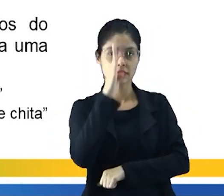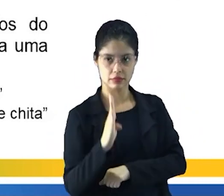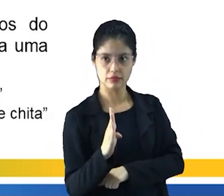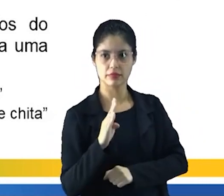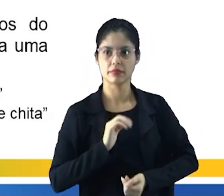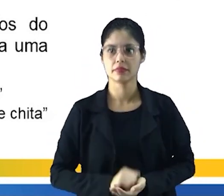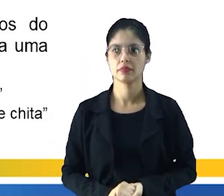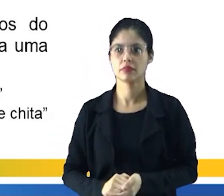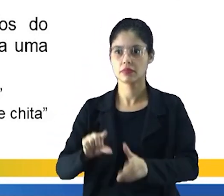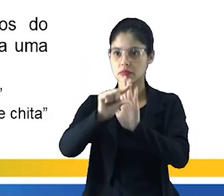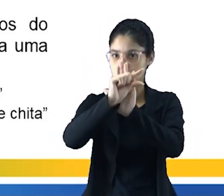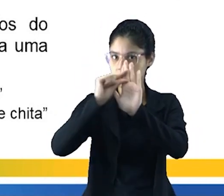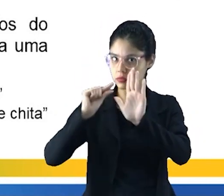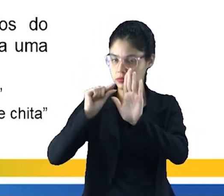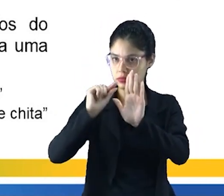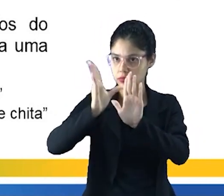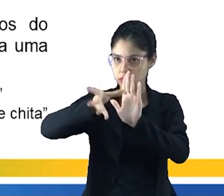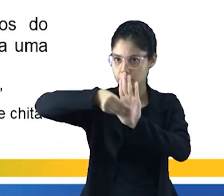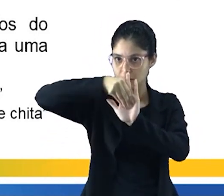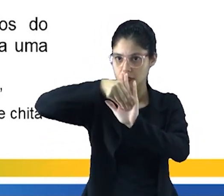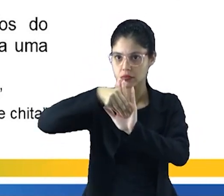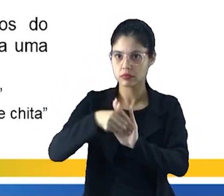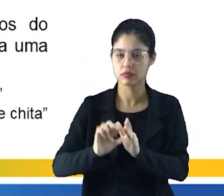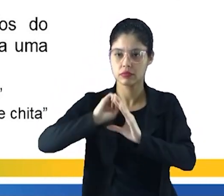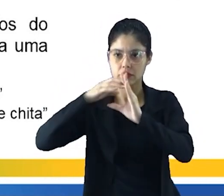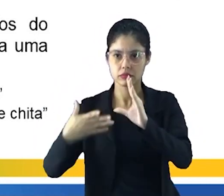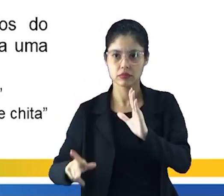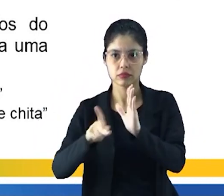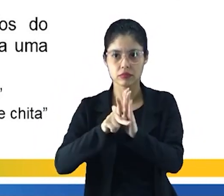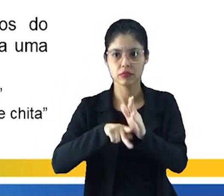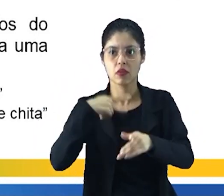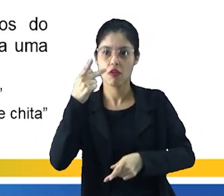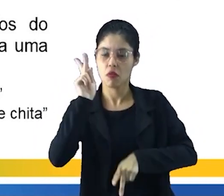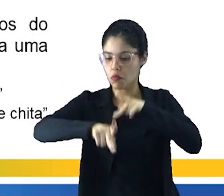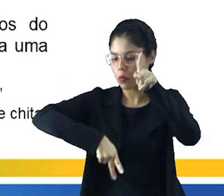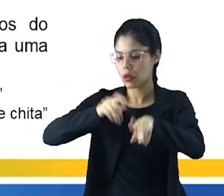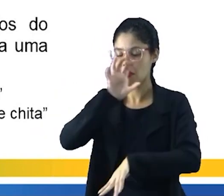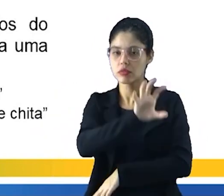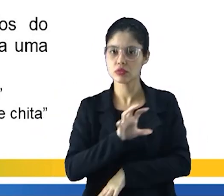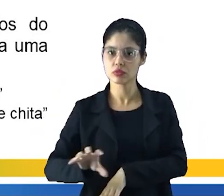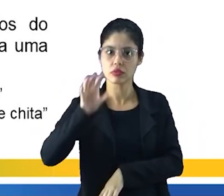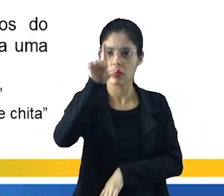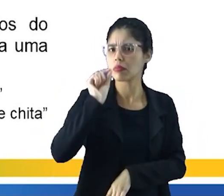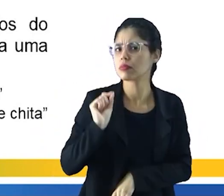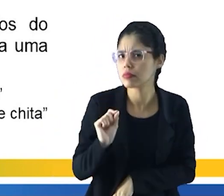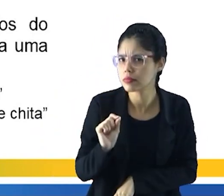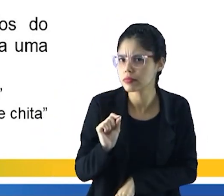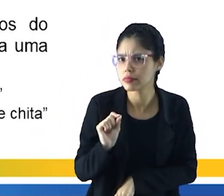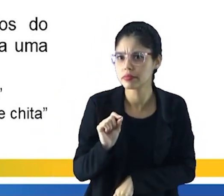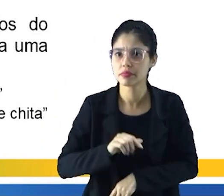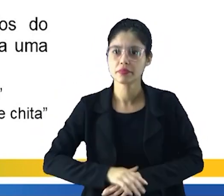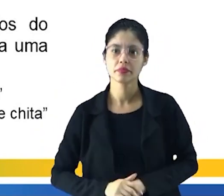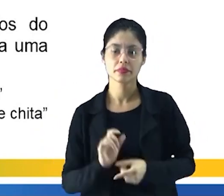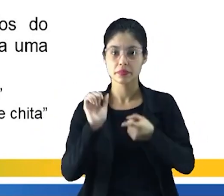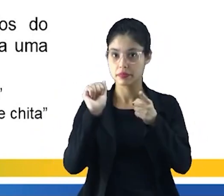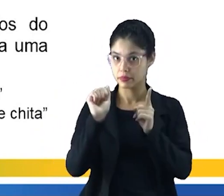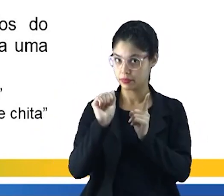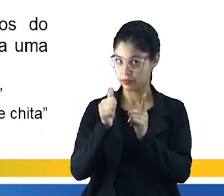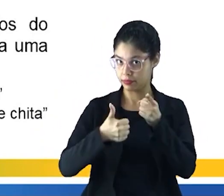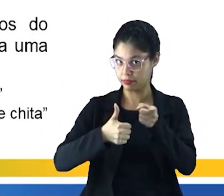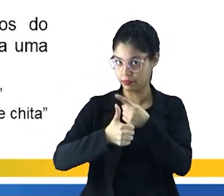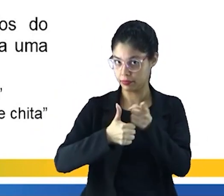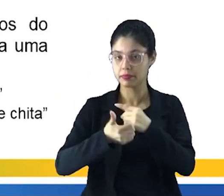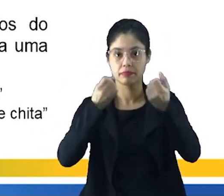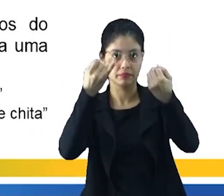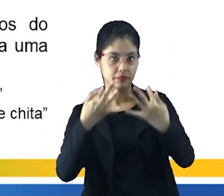Brasil. O verso que singulariza uma forma característica do falar popular regional é... Então, primeiro ele explica,